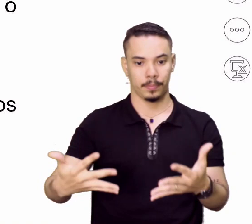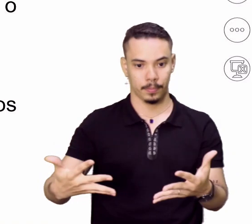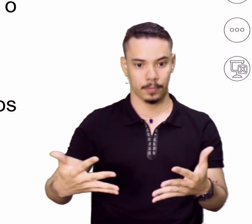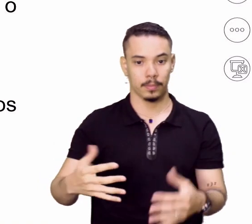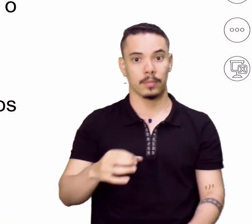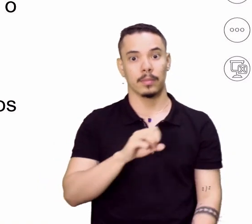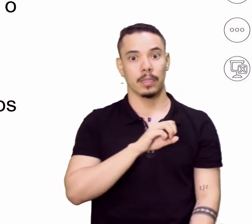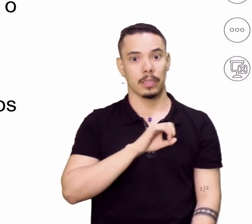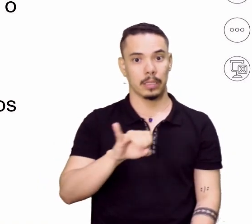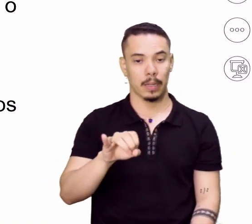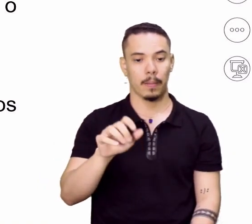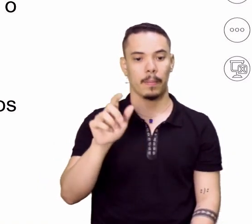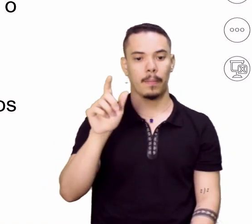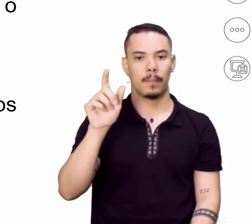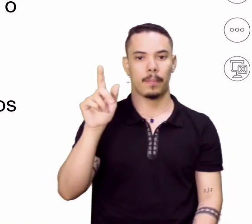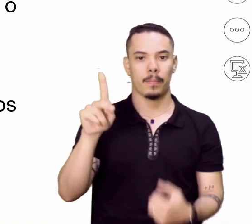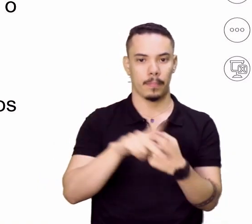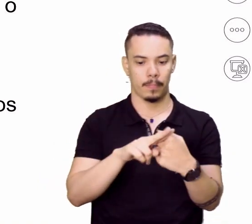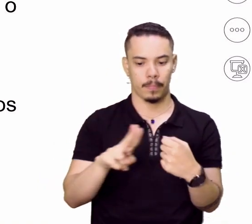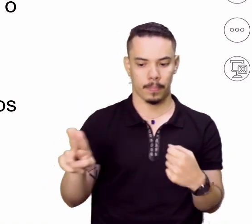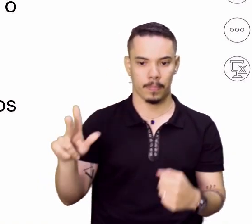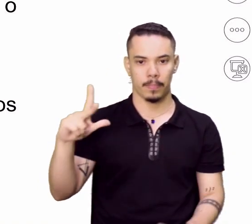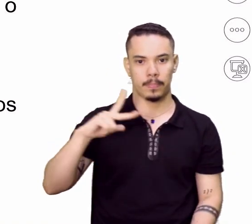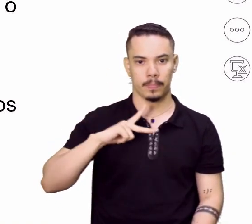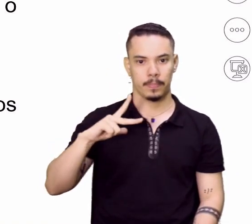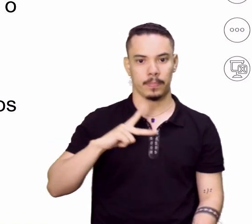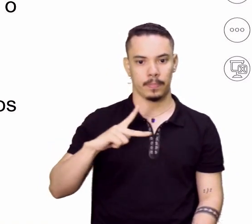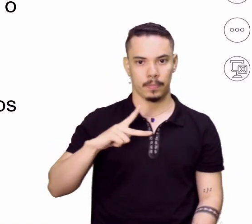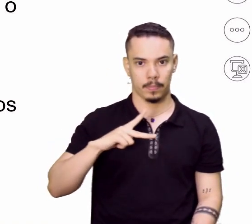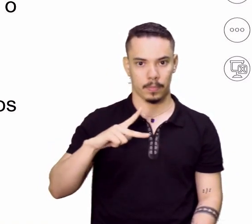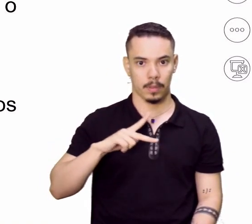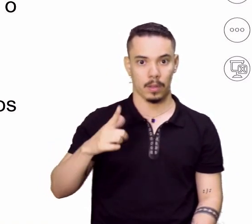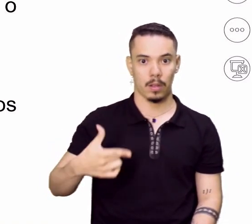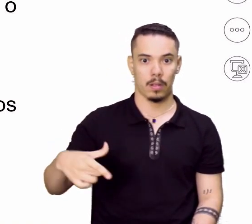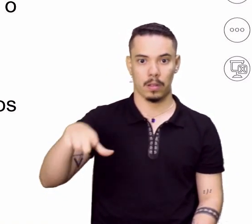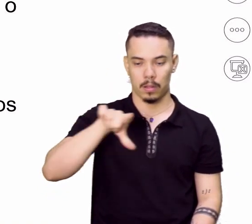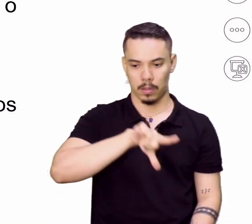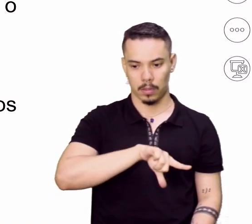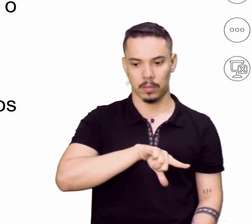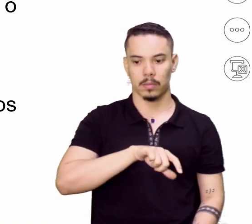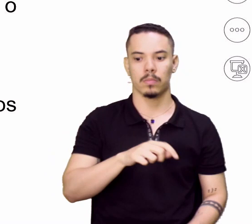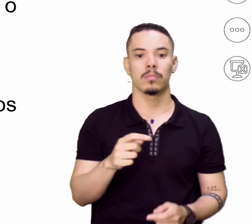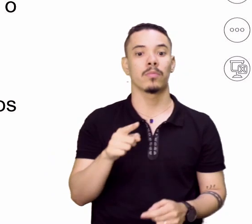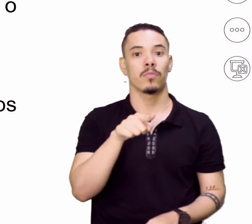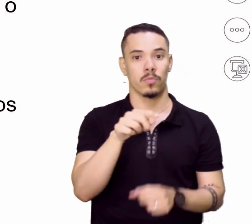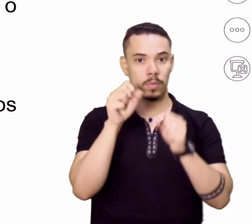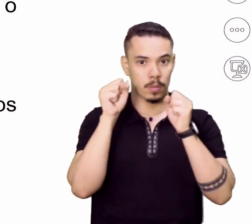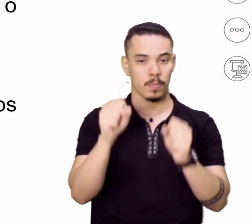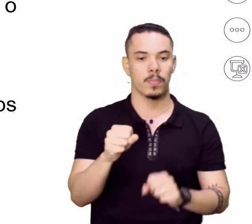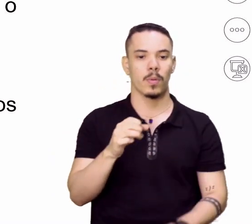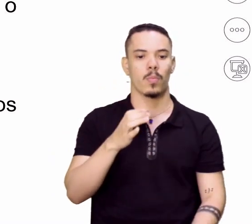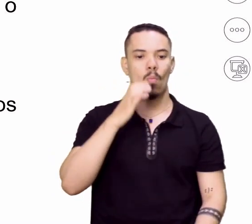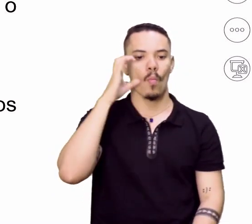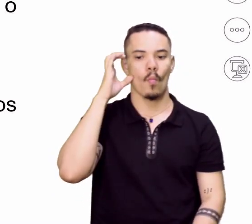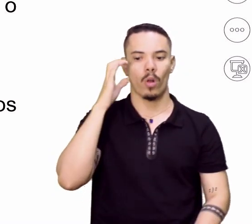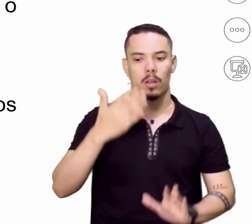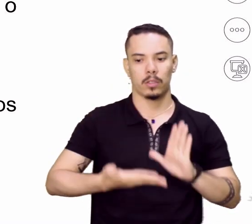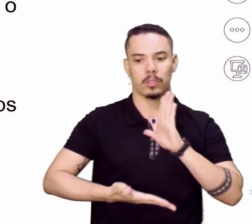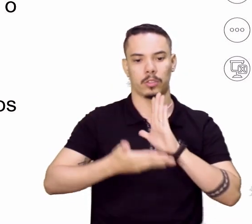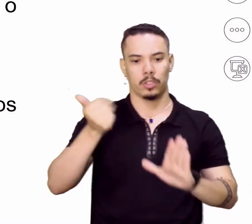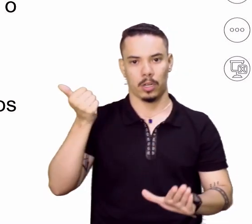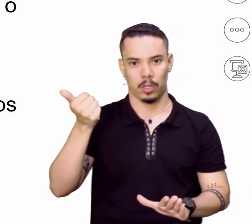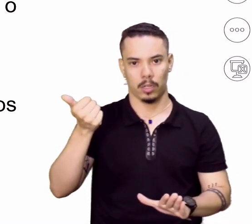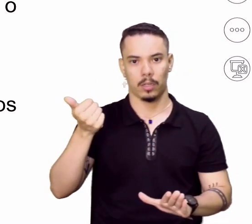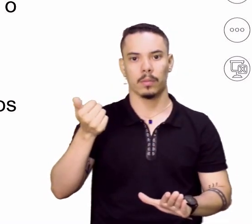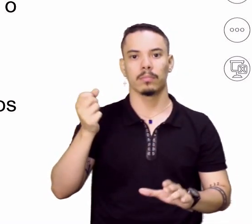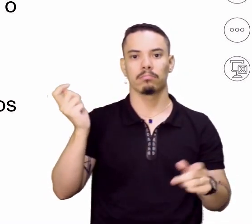um pronome pessoal antes do pronome relativo, você pode omitir. Quando não